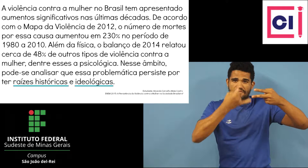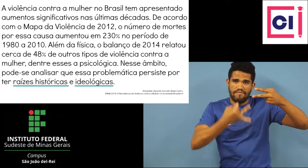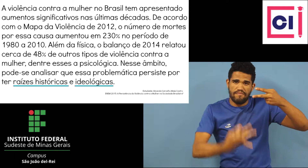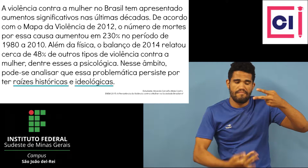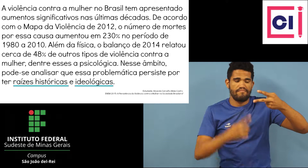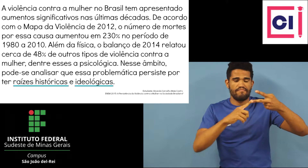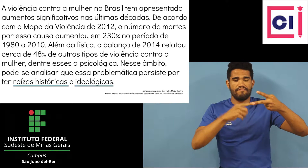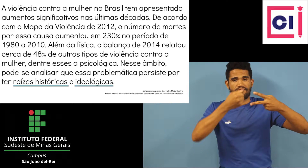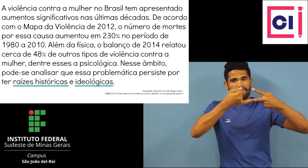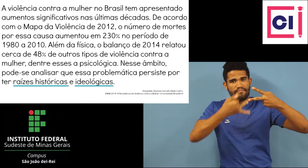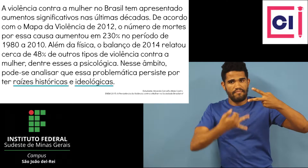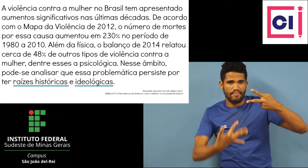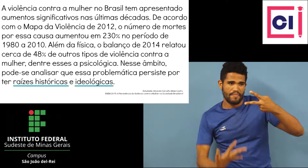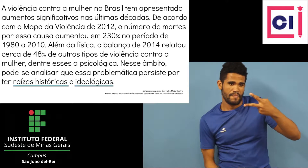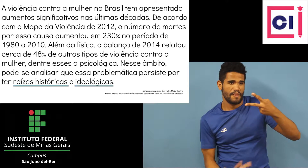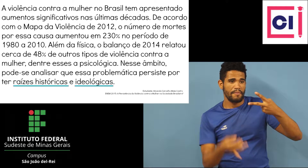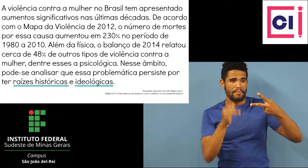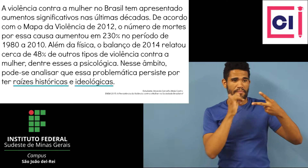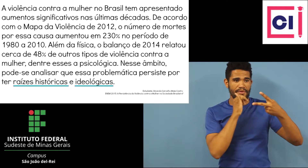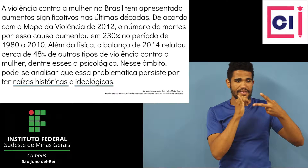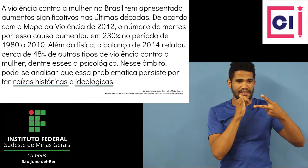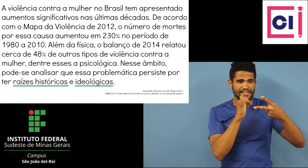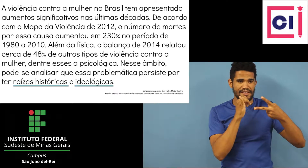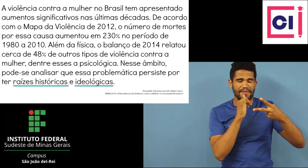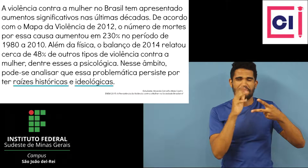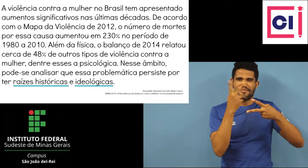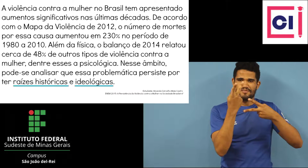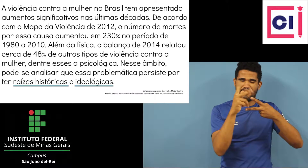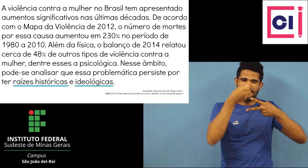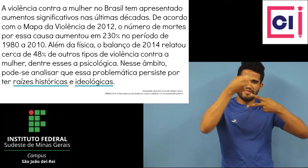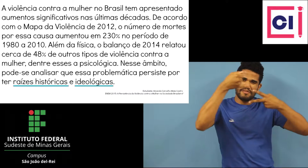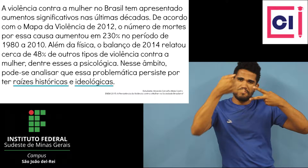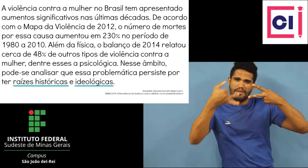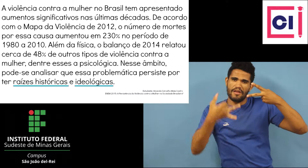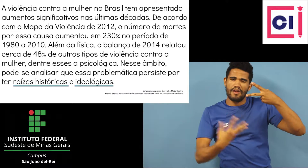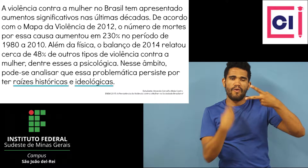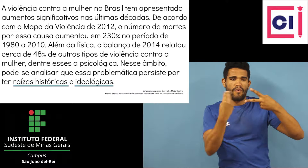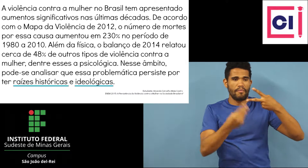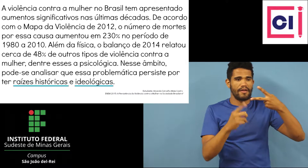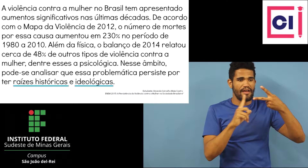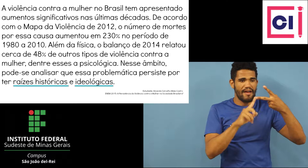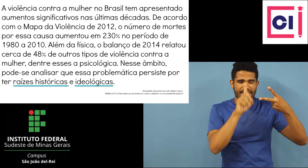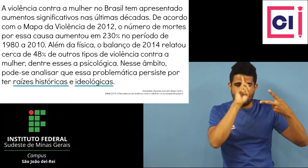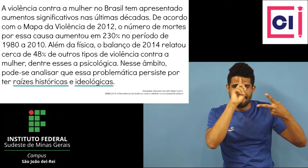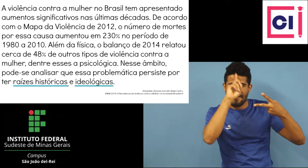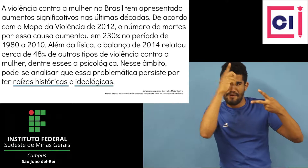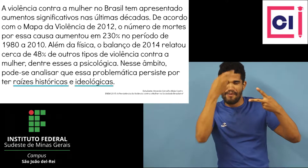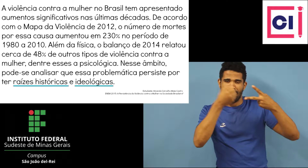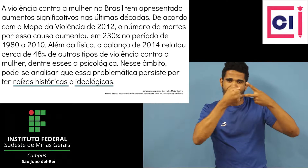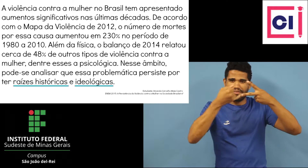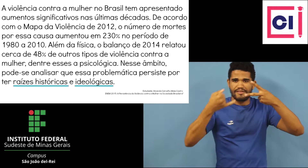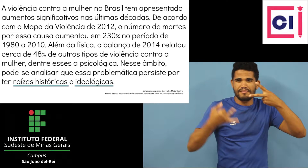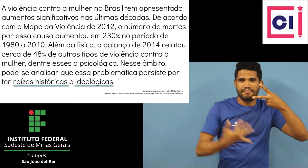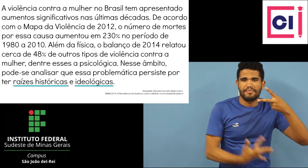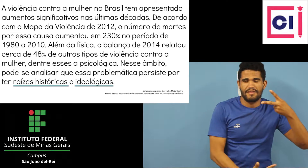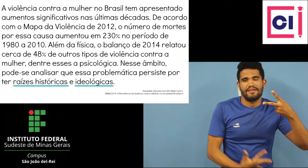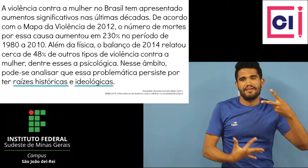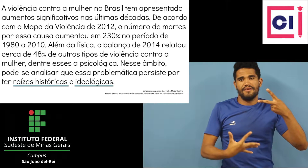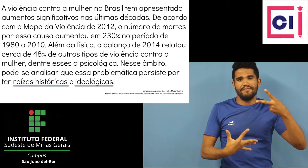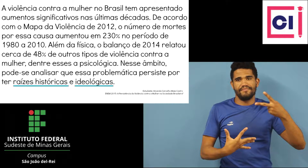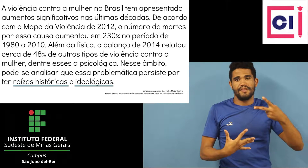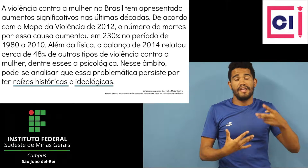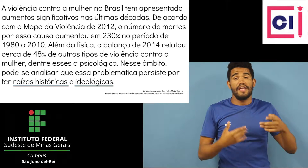do desenvolvimento dela, ela fala exatamente da questão das raízes históricas da violência contra a mulher, ou seja, ela trouxe